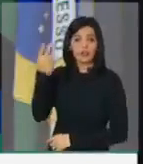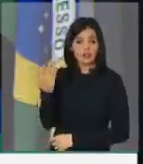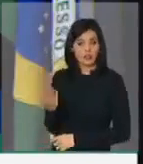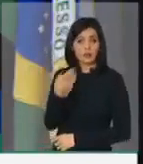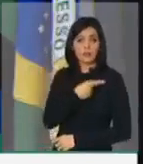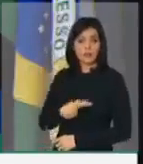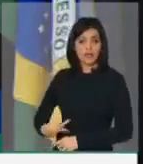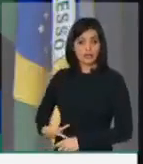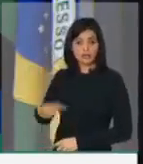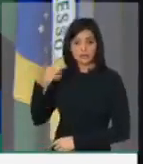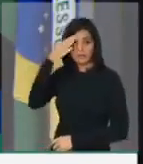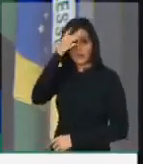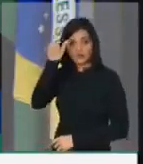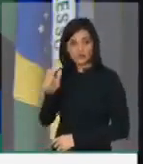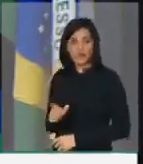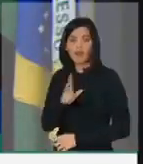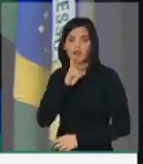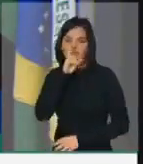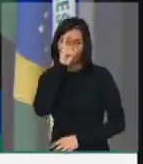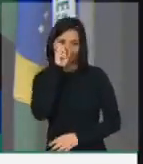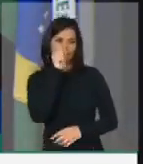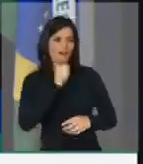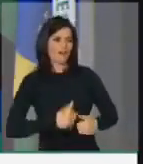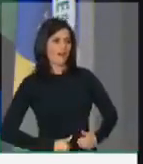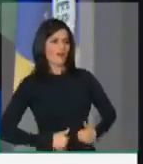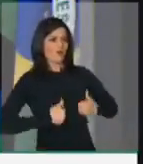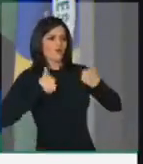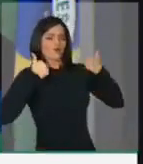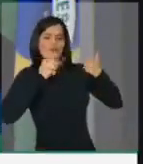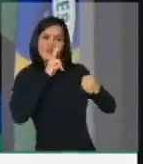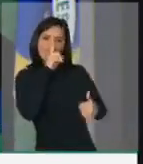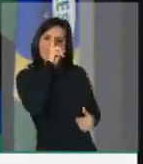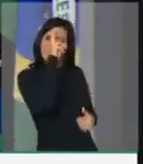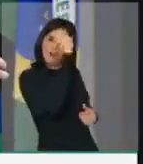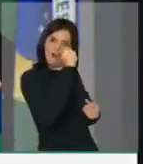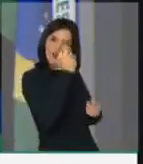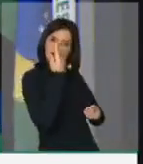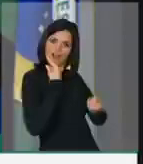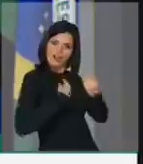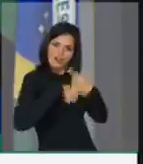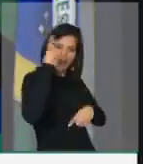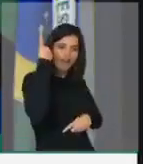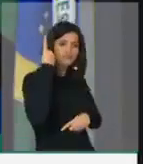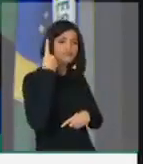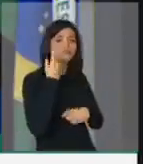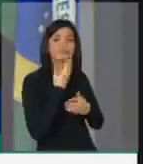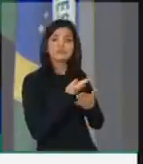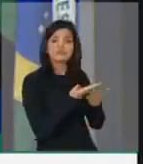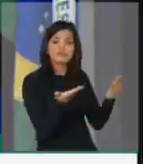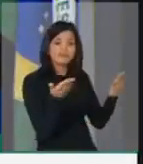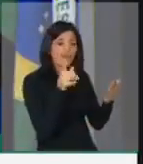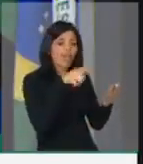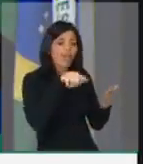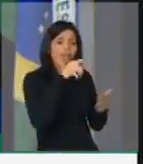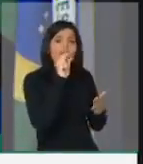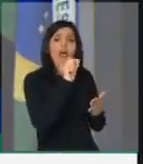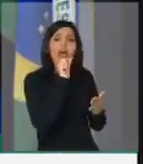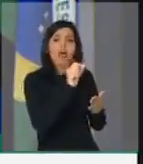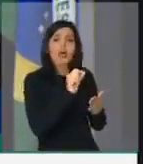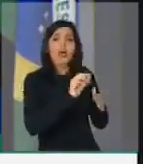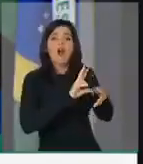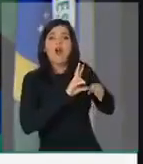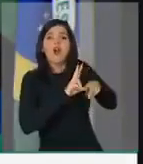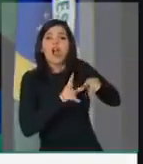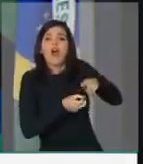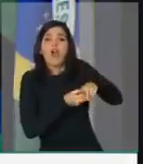só se fortalece só sai fortalecido esses que sua completaram na